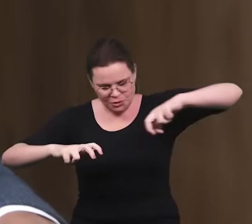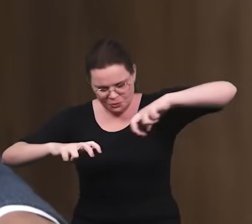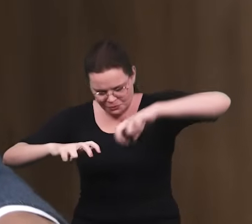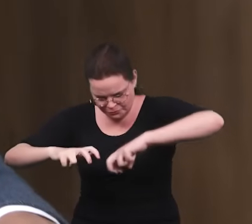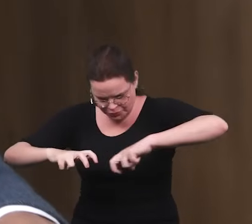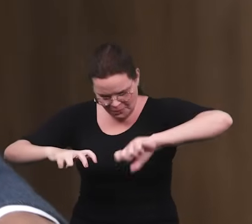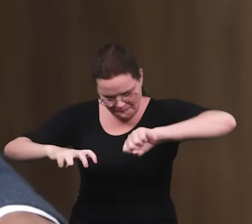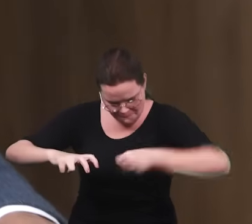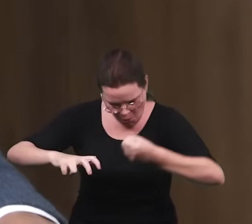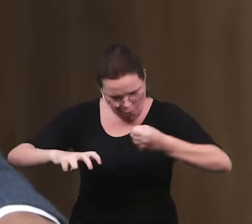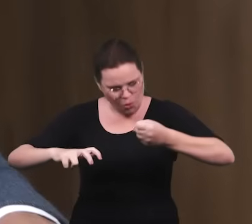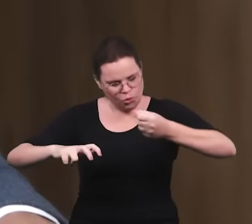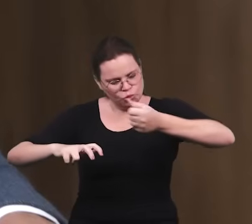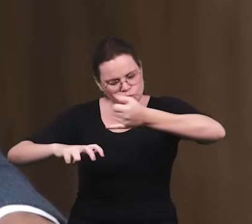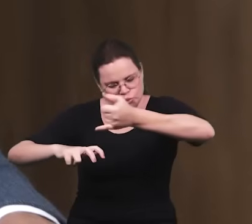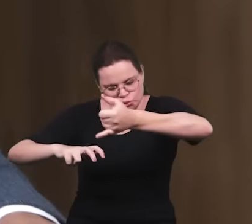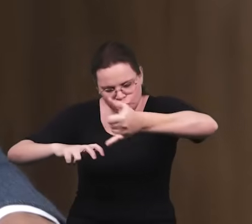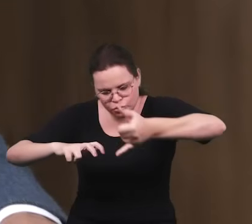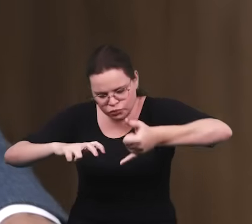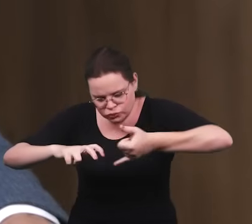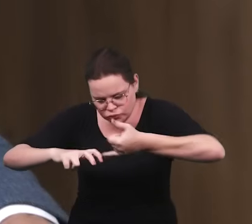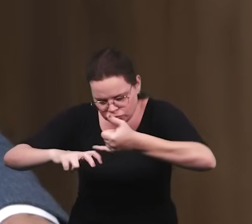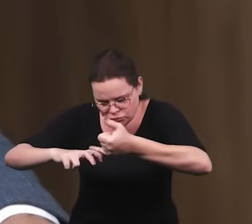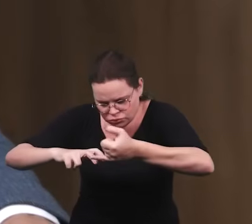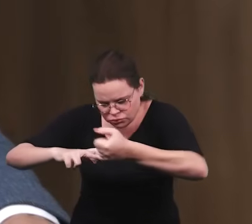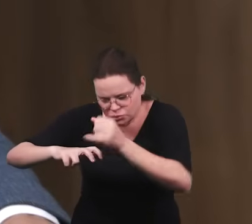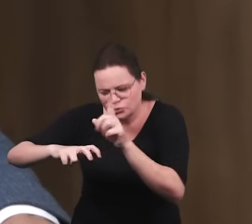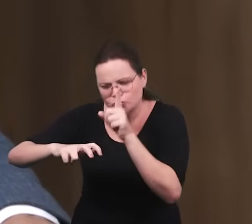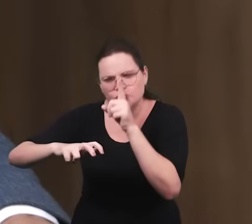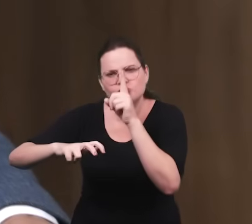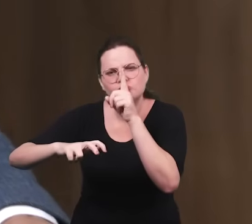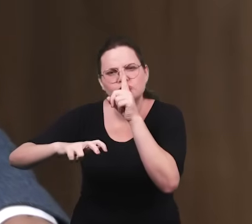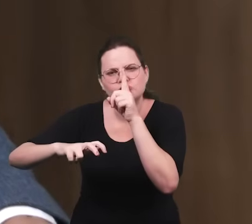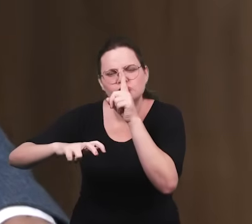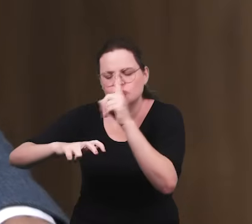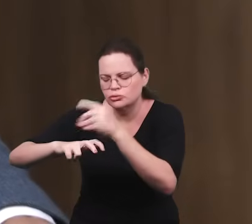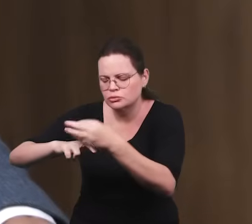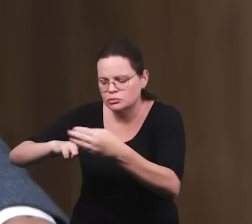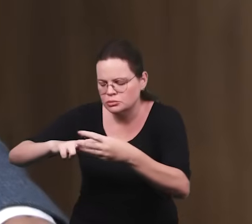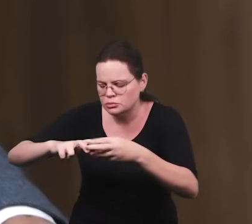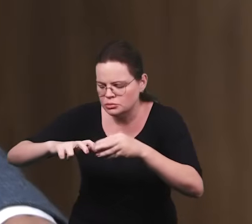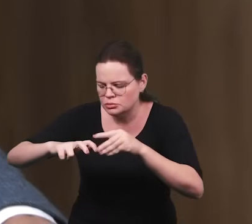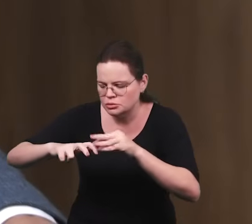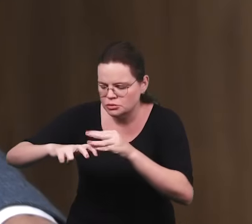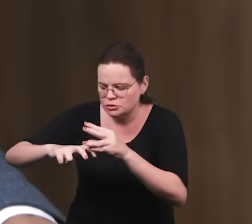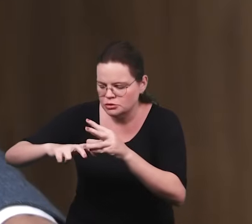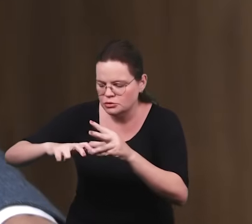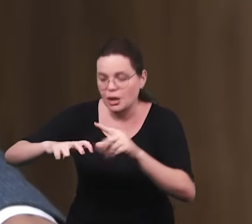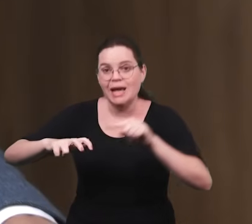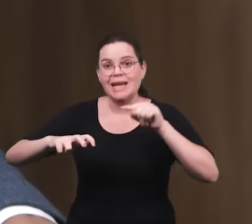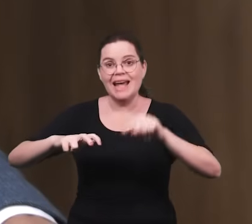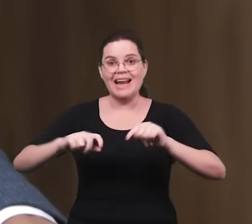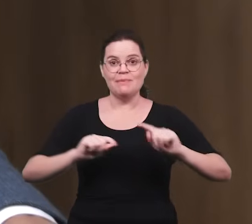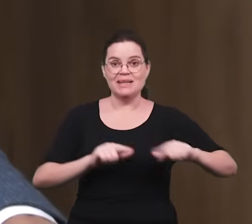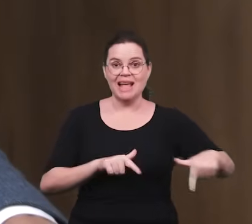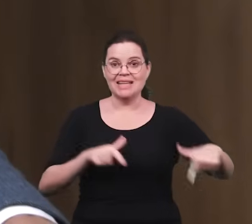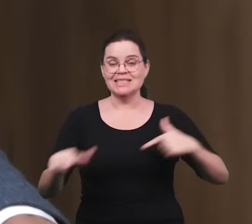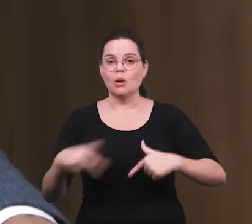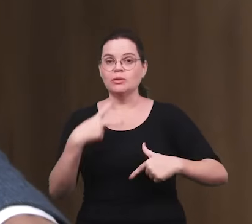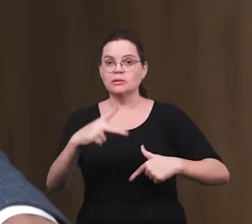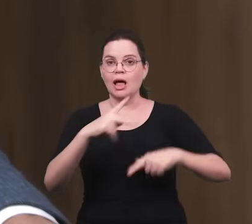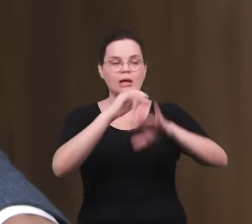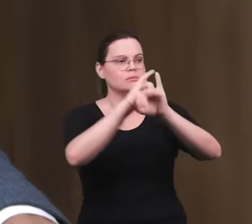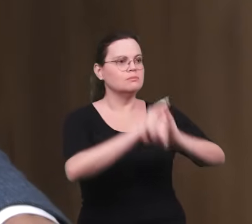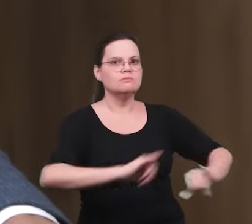dela teve um significado muito grande, foi profético. Falou, gritou uma profecia ali. Então,